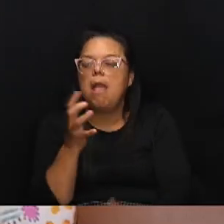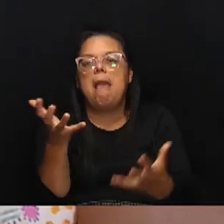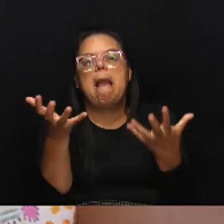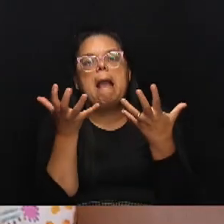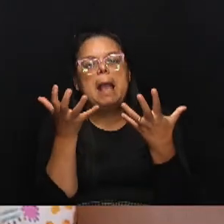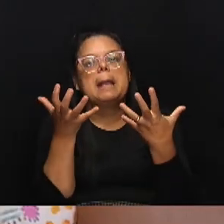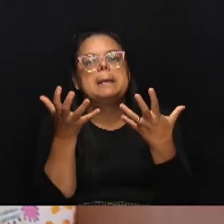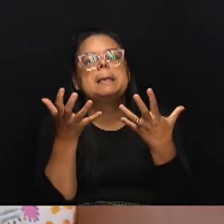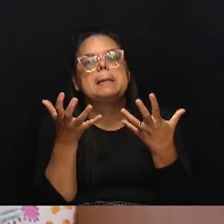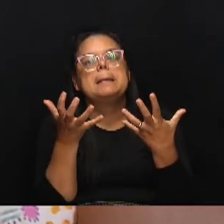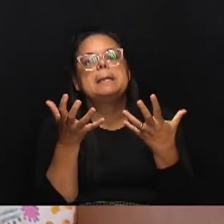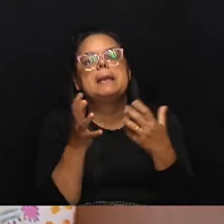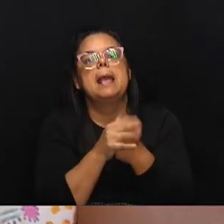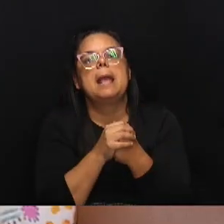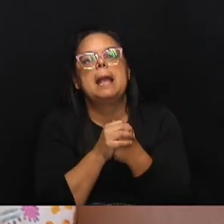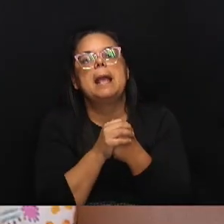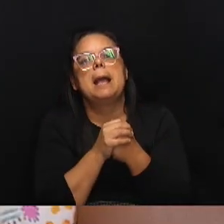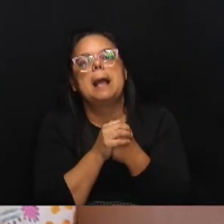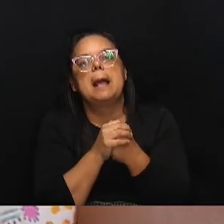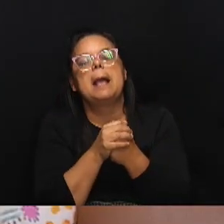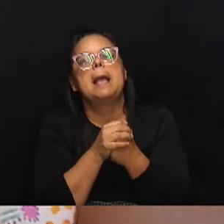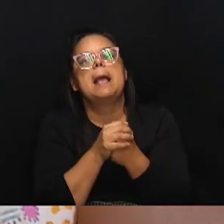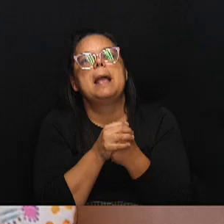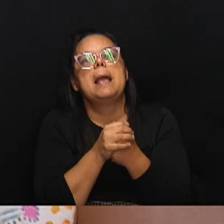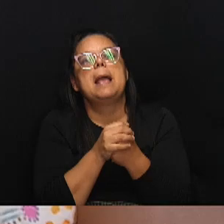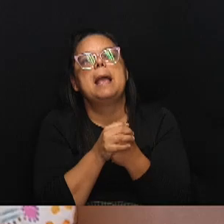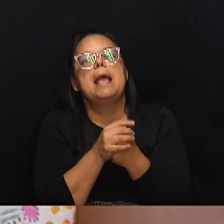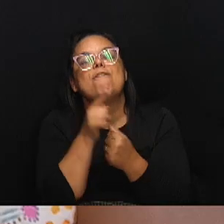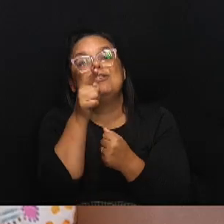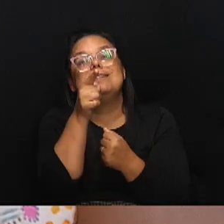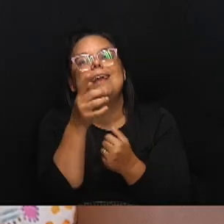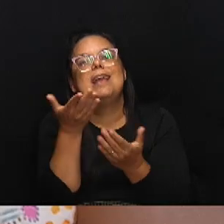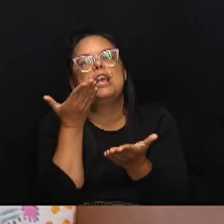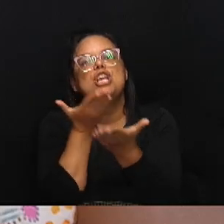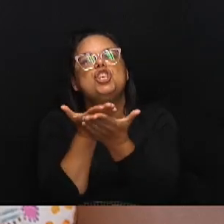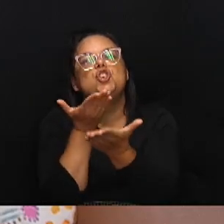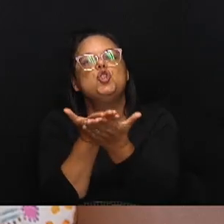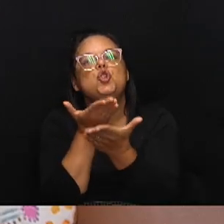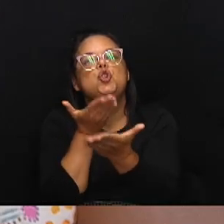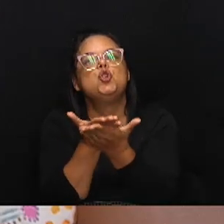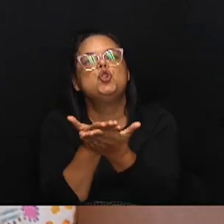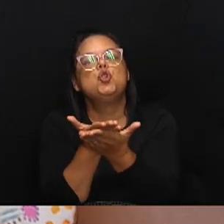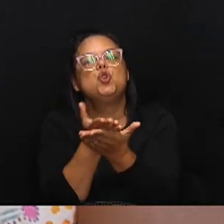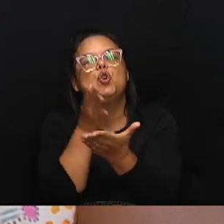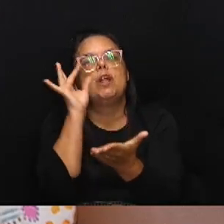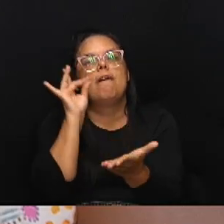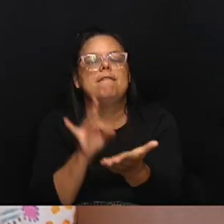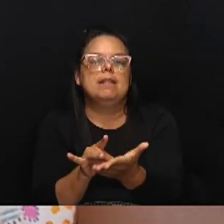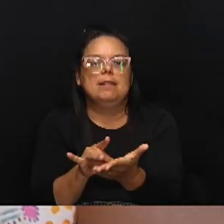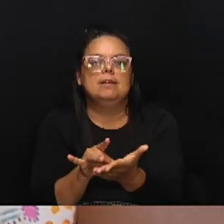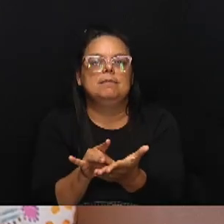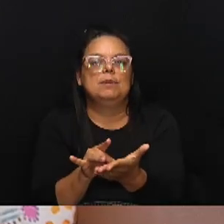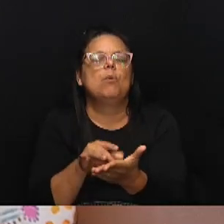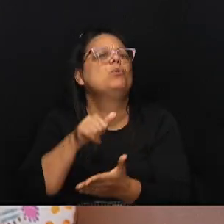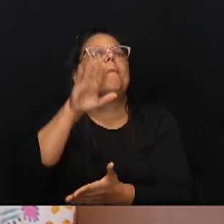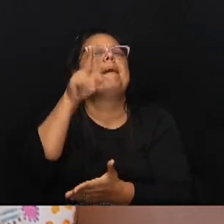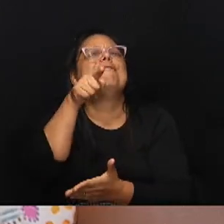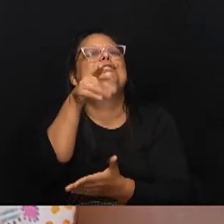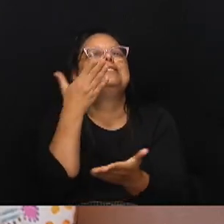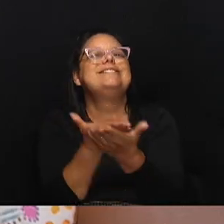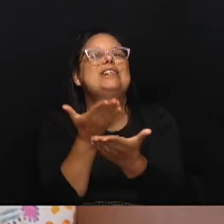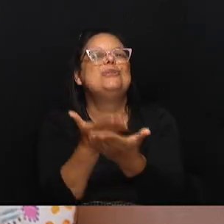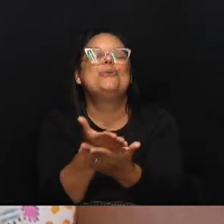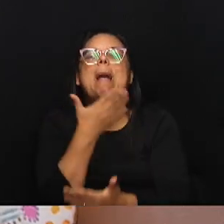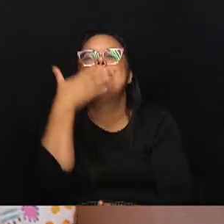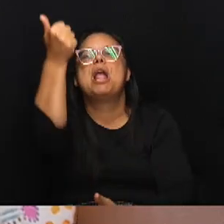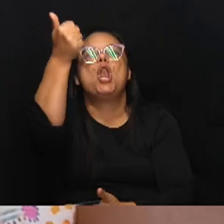de tudo que existe, estude. Ascenda economicamente. Geralmente quanto mais você estuda, melhor